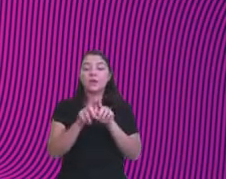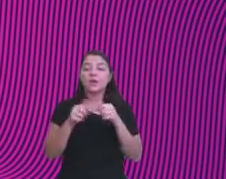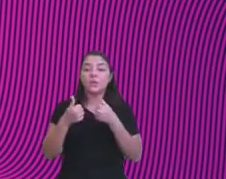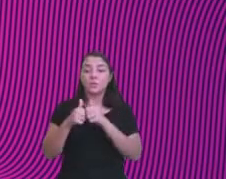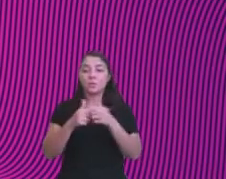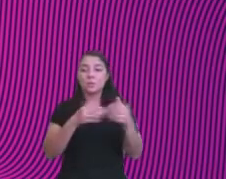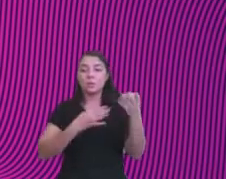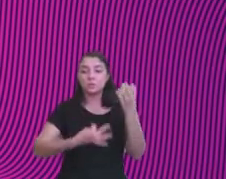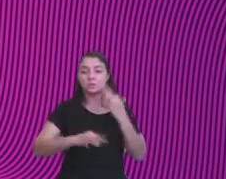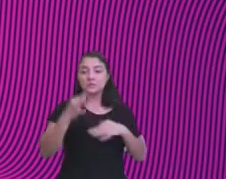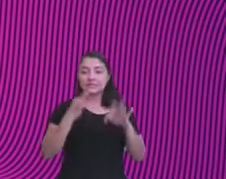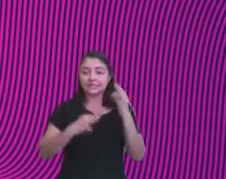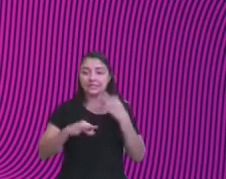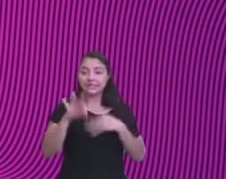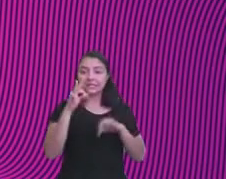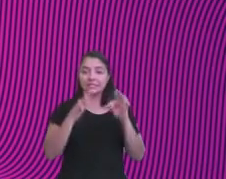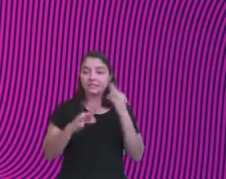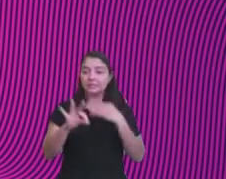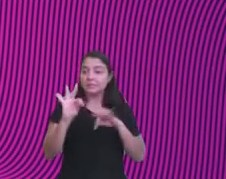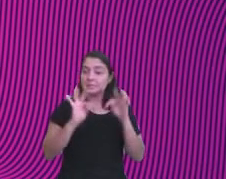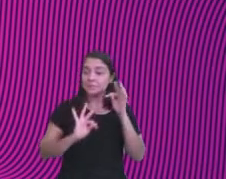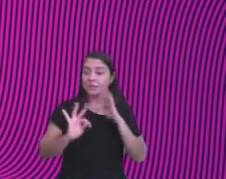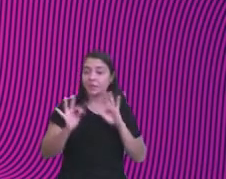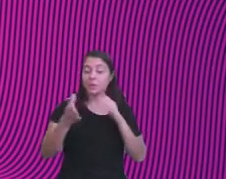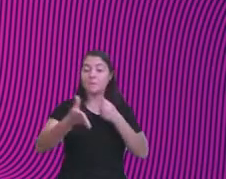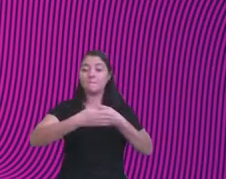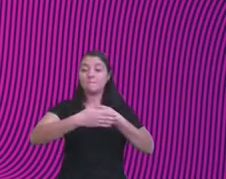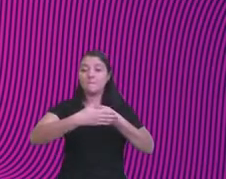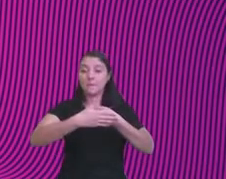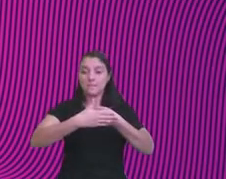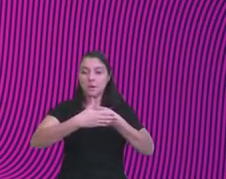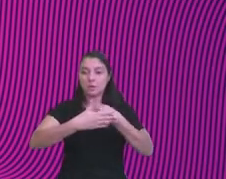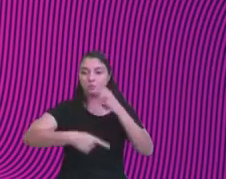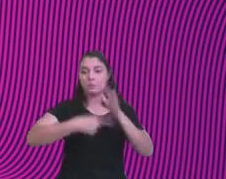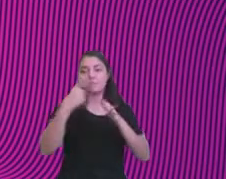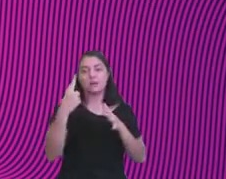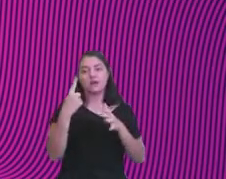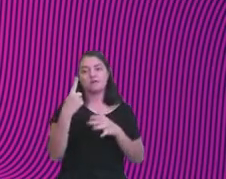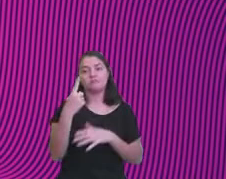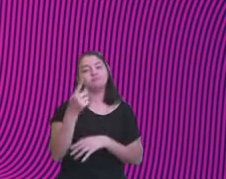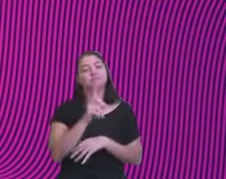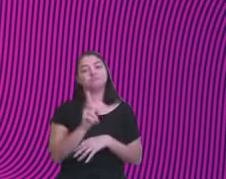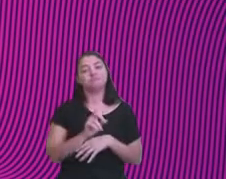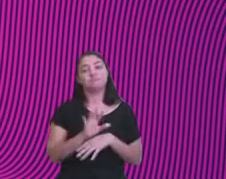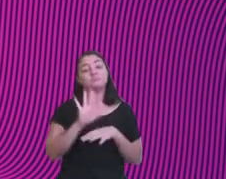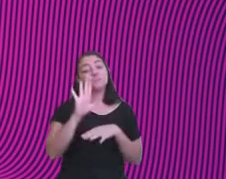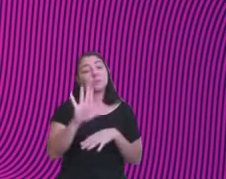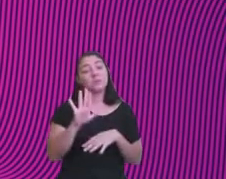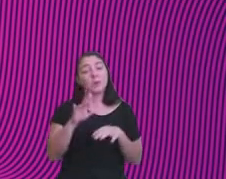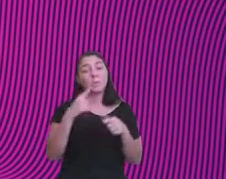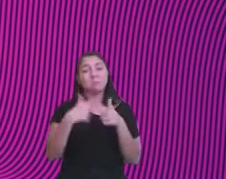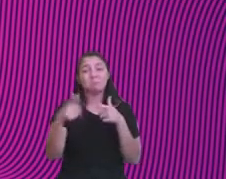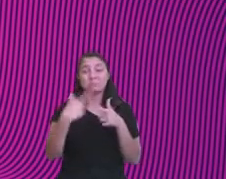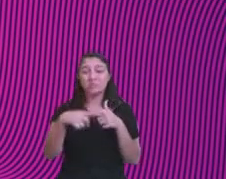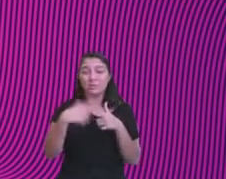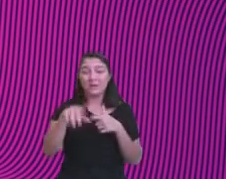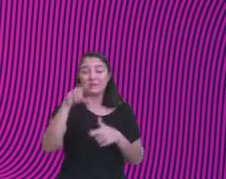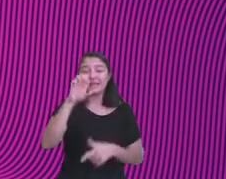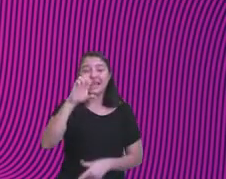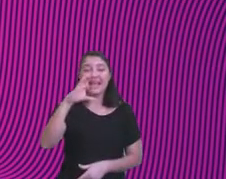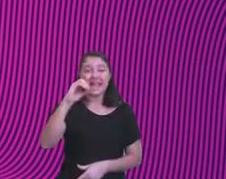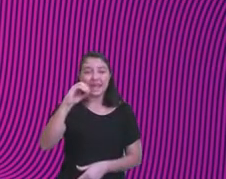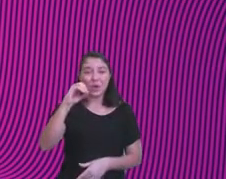tem um papel não tão fundamental como na avaliação primária. um dos grandes problemas da ecoendoscopia ou da